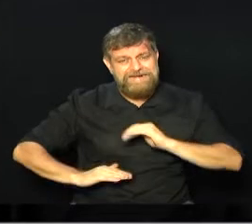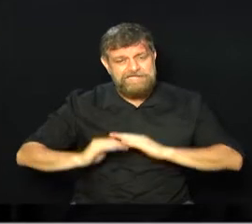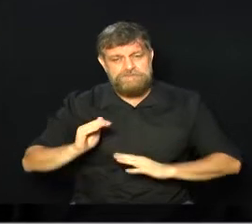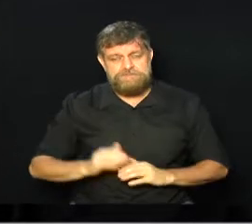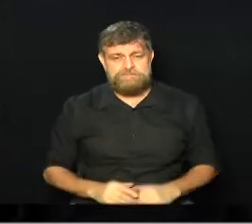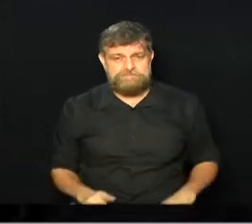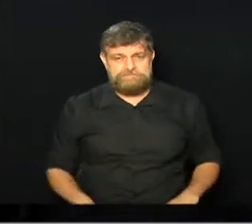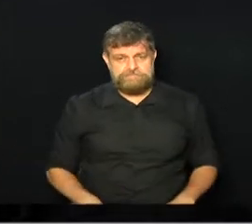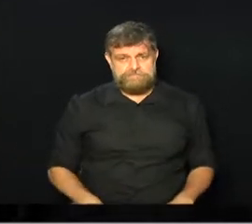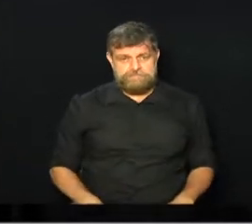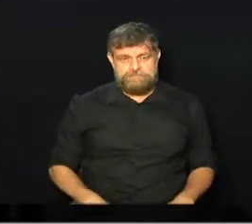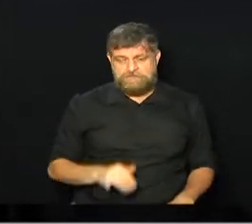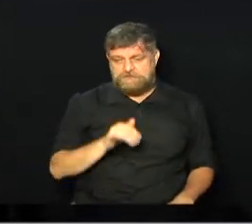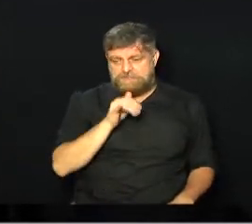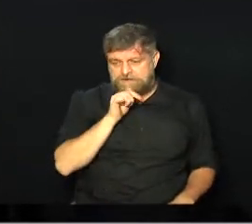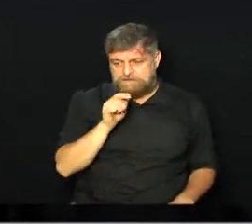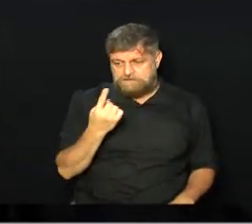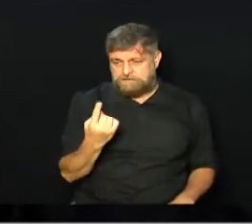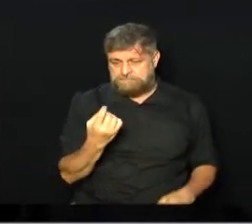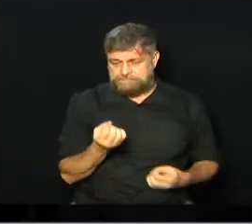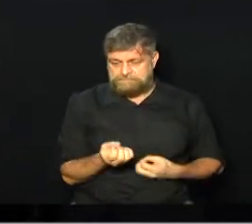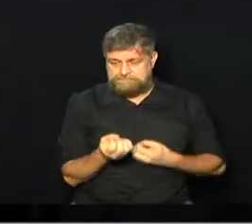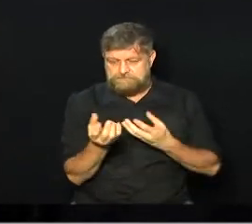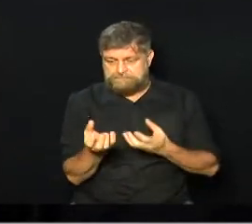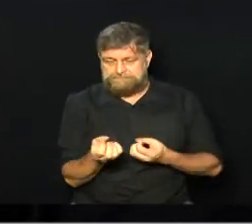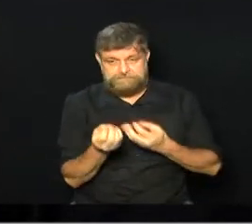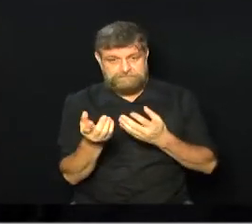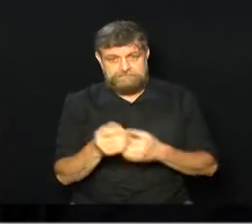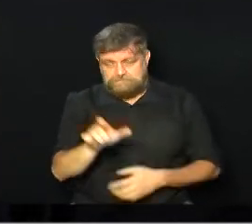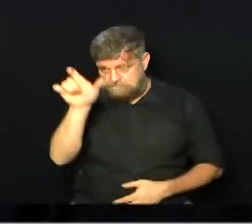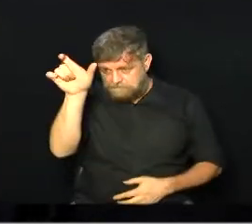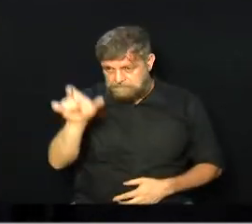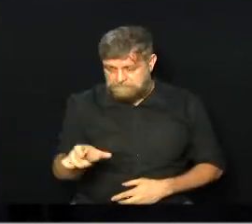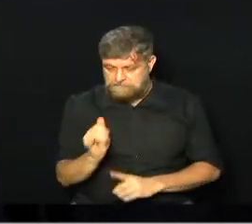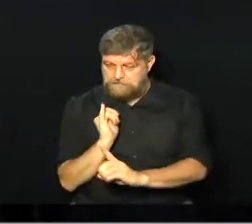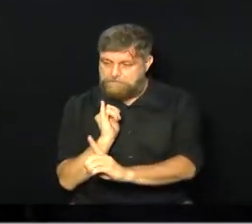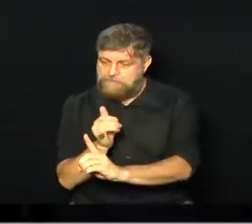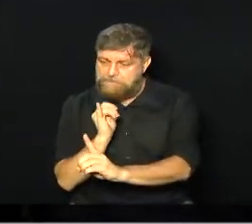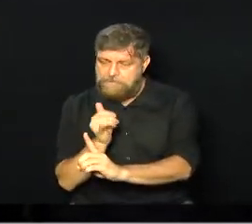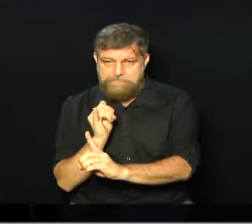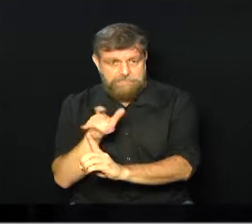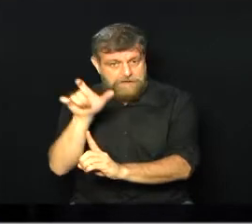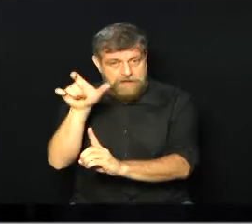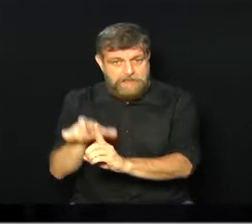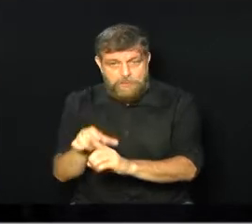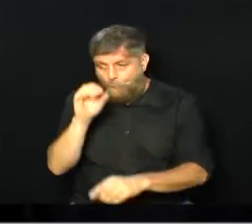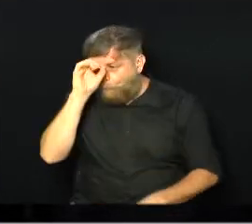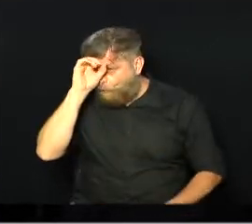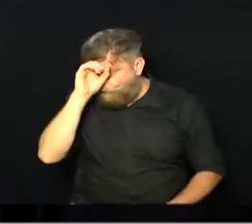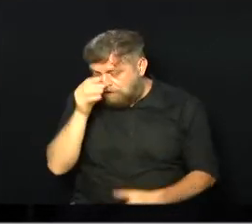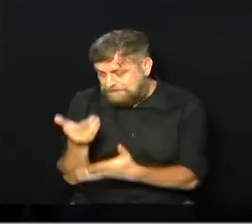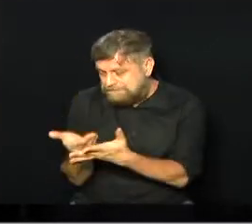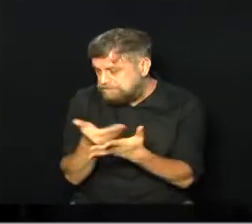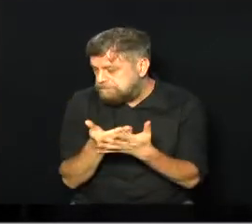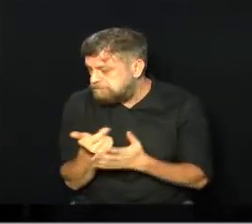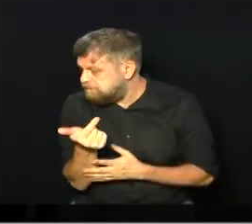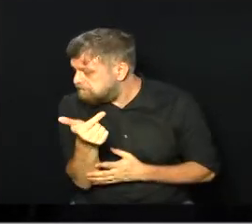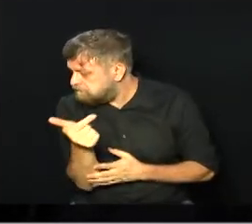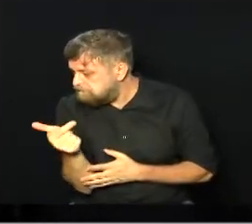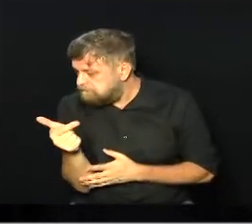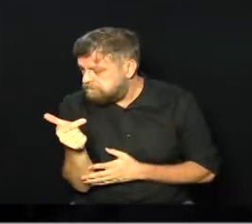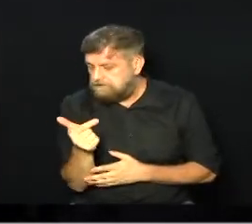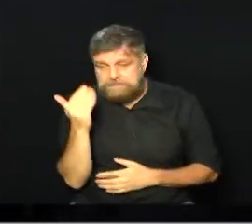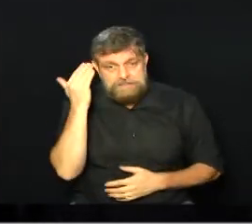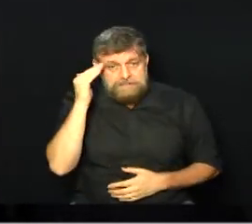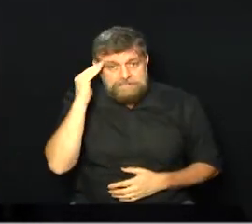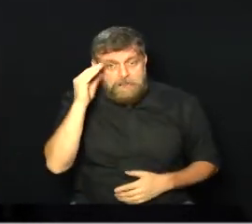vezes, uma informaçãozinha que você fala para um atleta que, às vezes, ele não tem um estudo, não tem uma preparação para